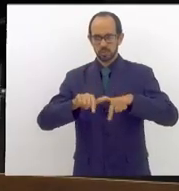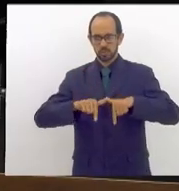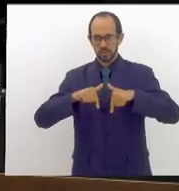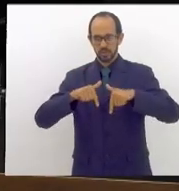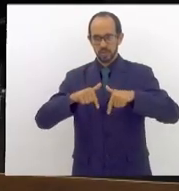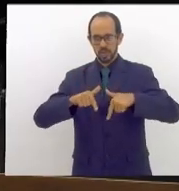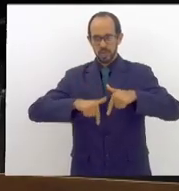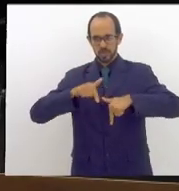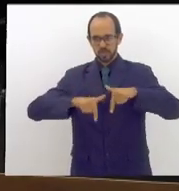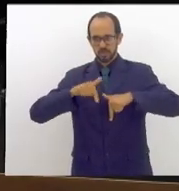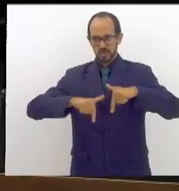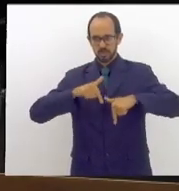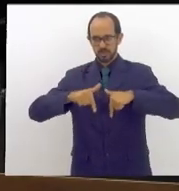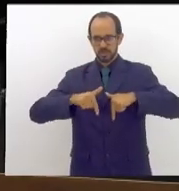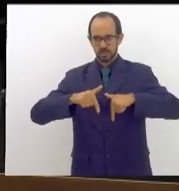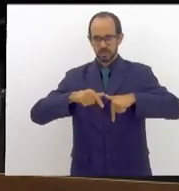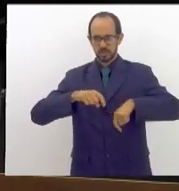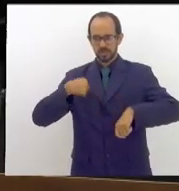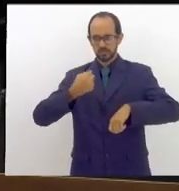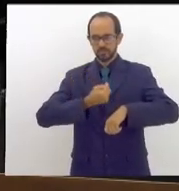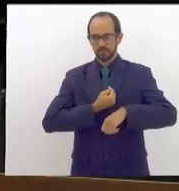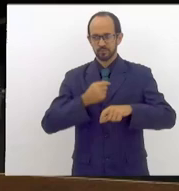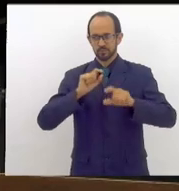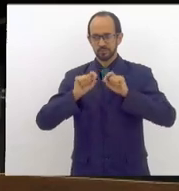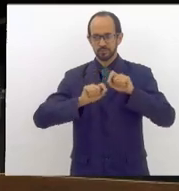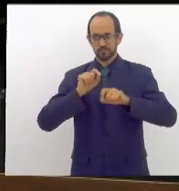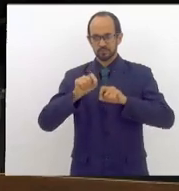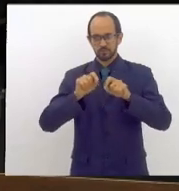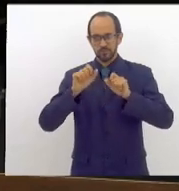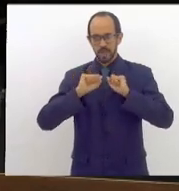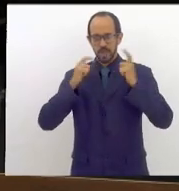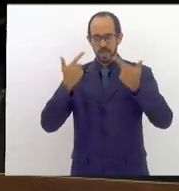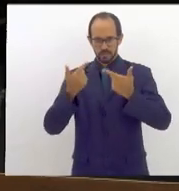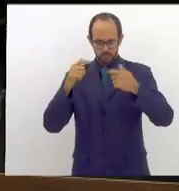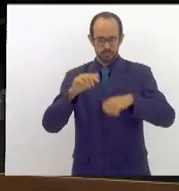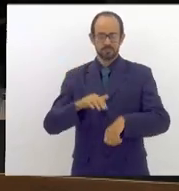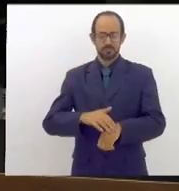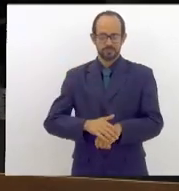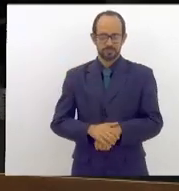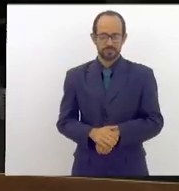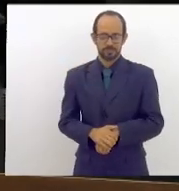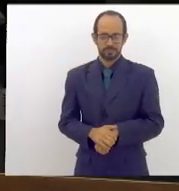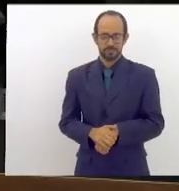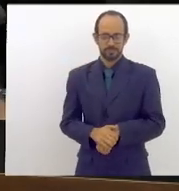da nossa Assembleia Legislativa